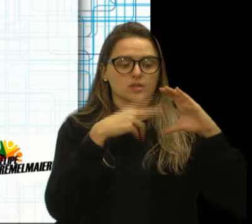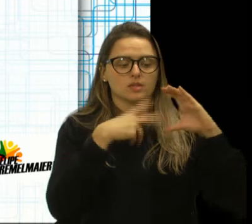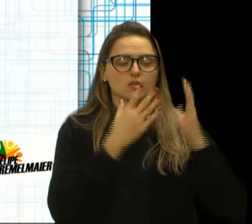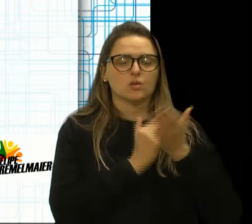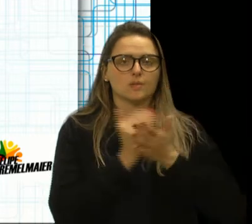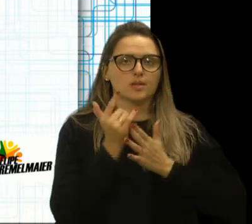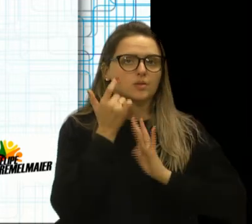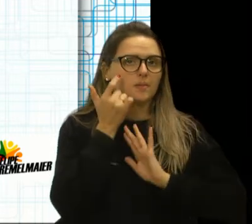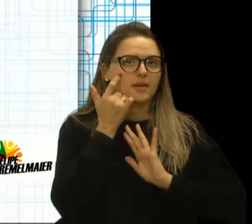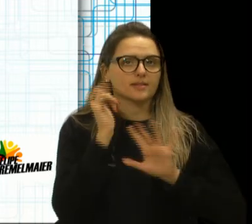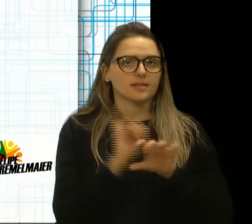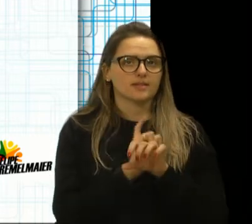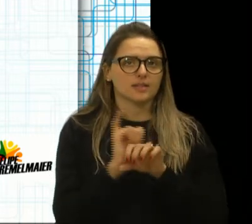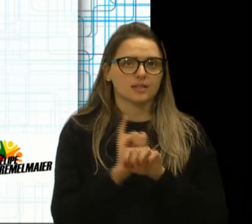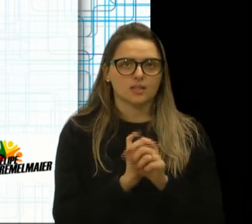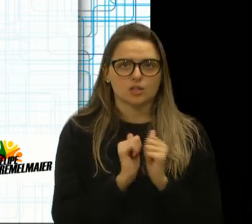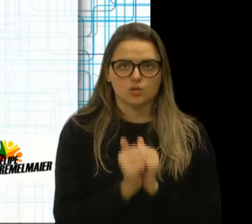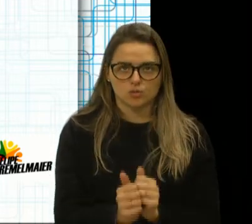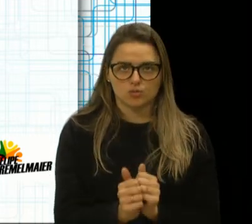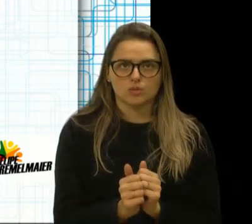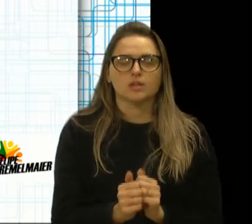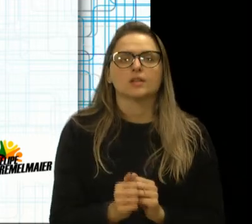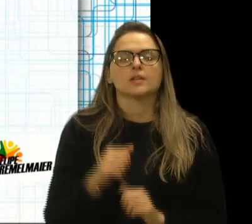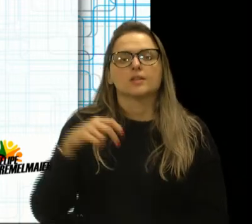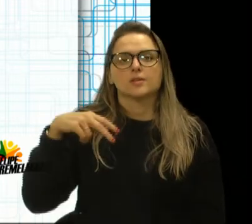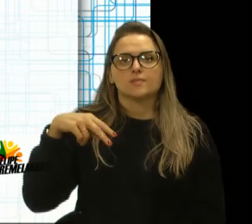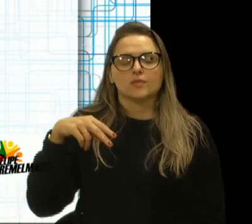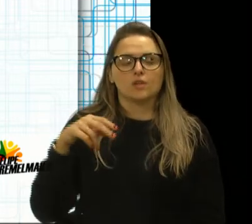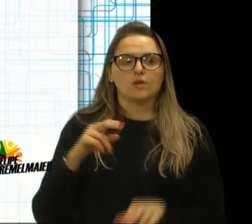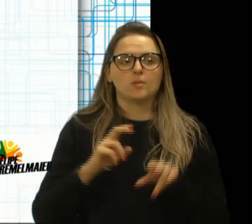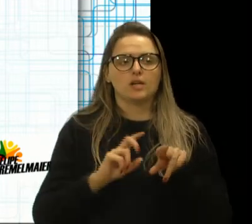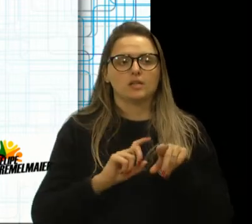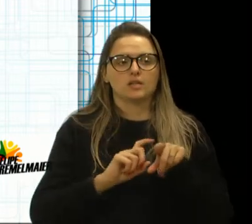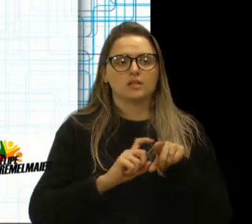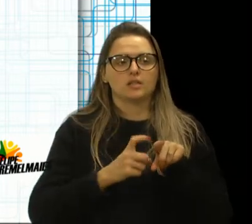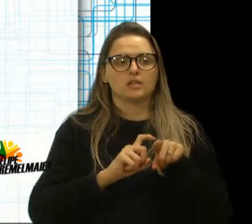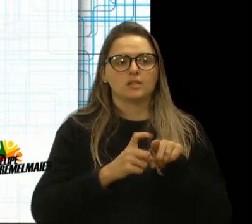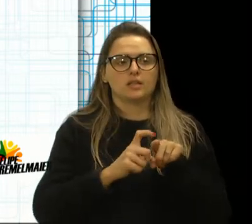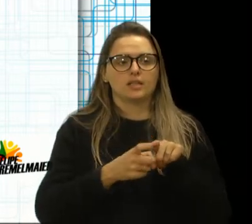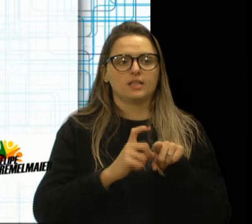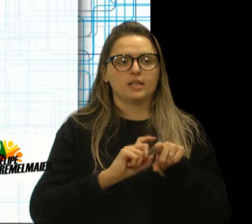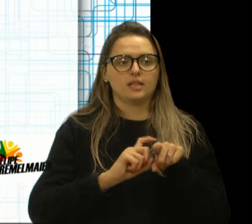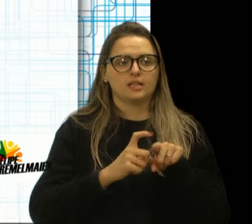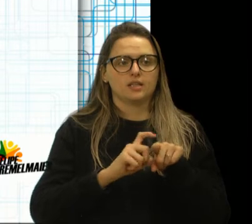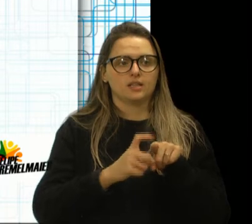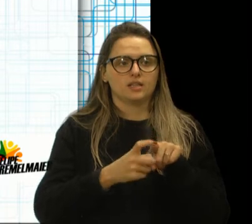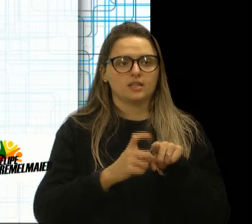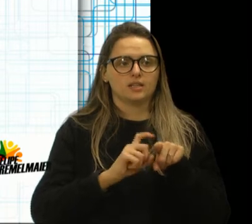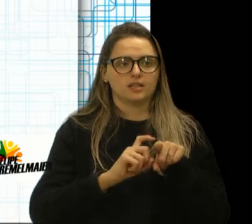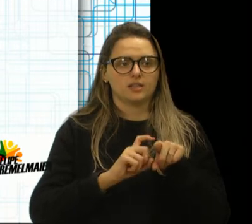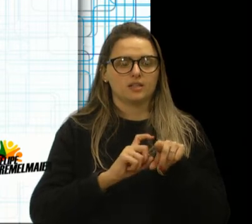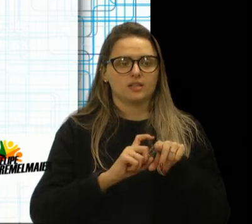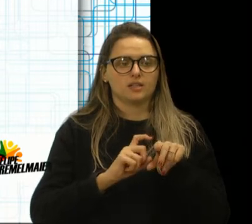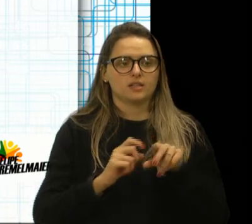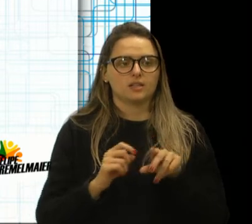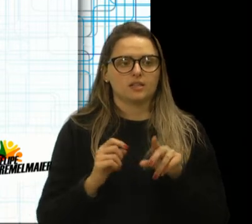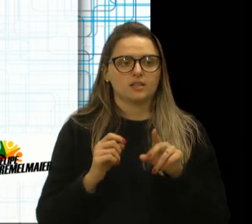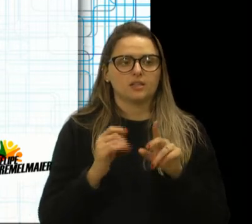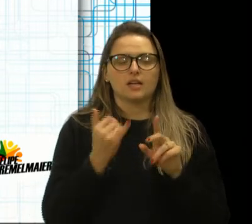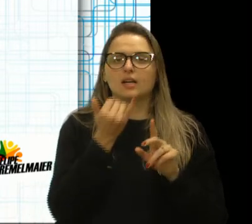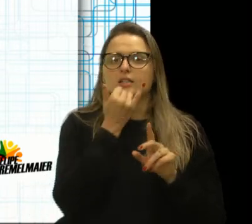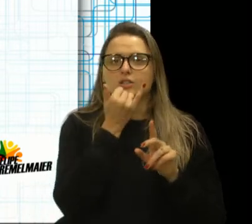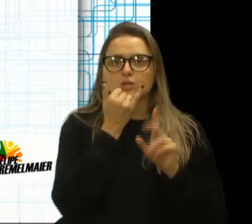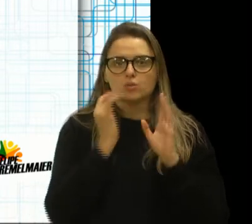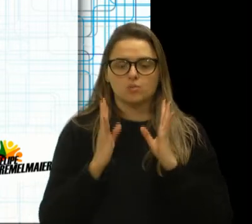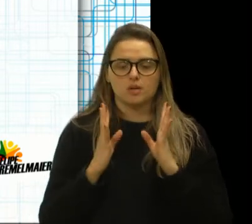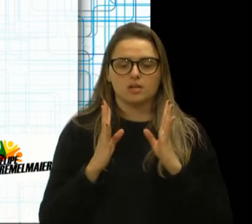isso. E naquele momento, Nova Roma era uma das cidades que estava de fora da região metropolitana